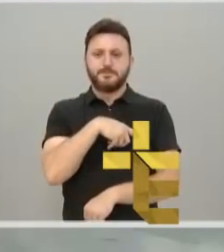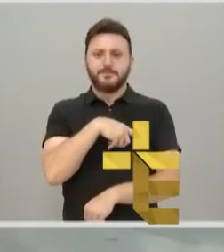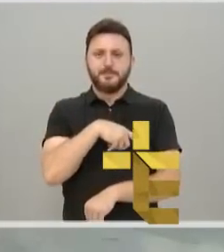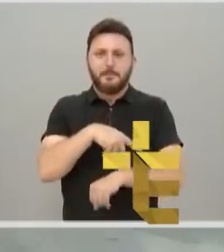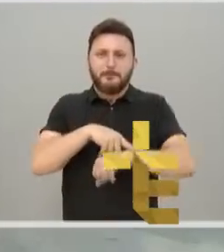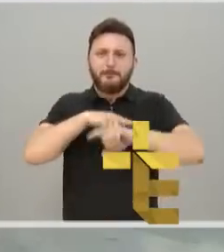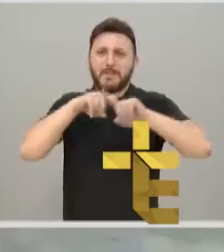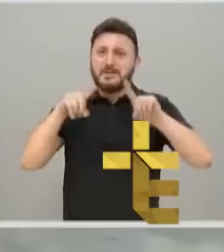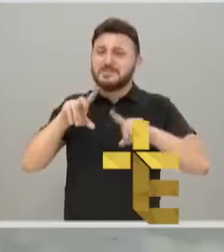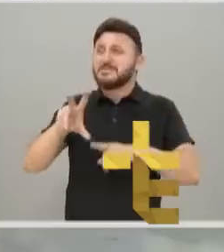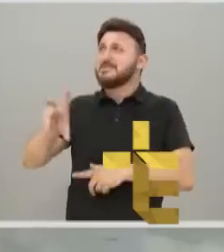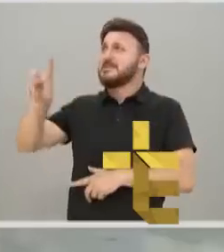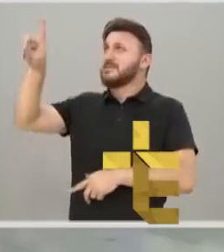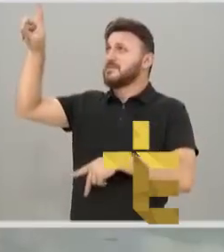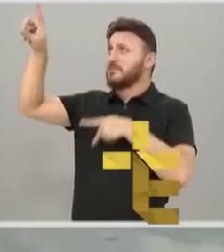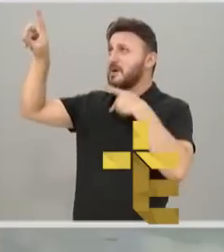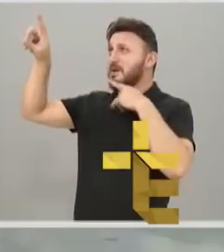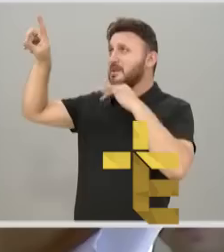mas Pai,